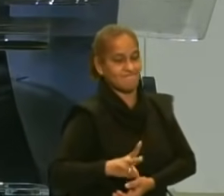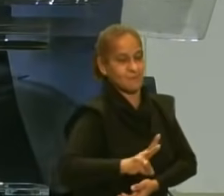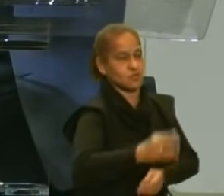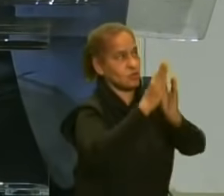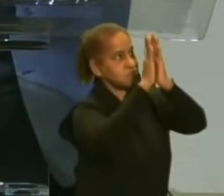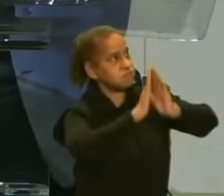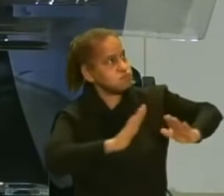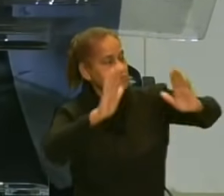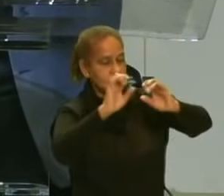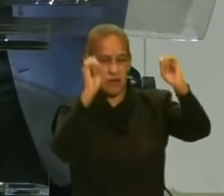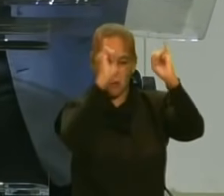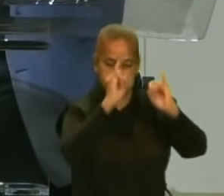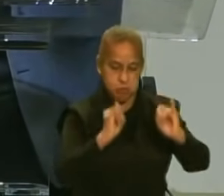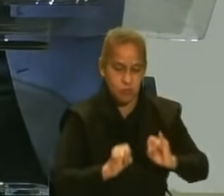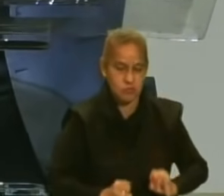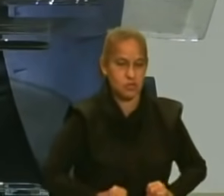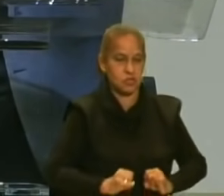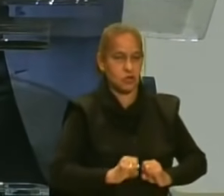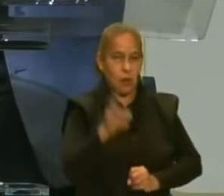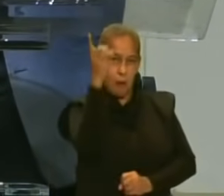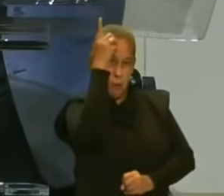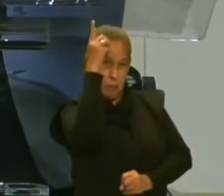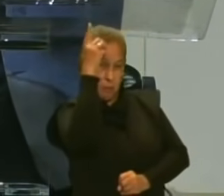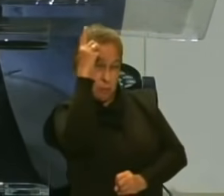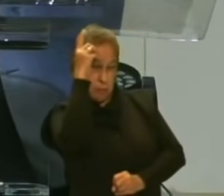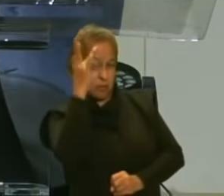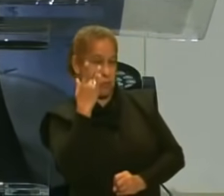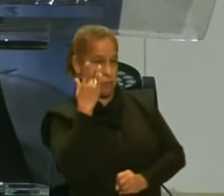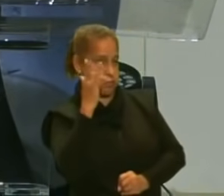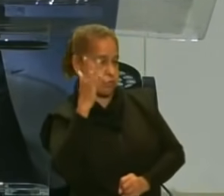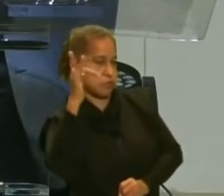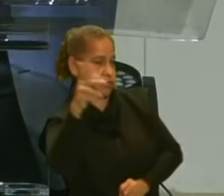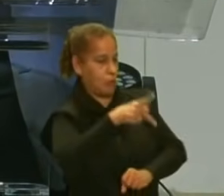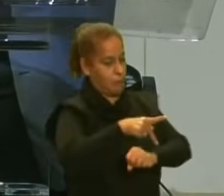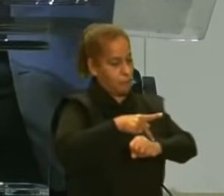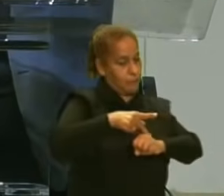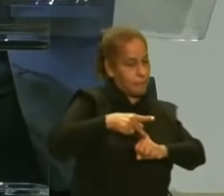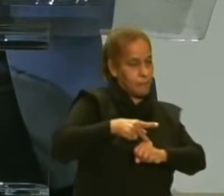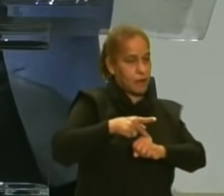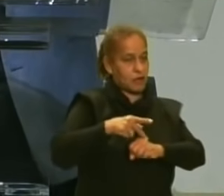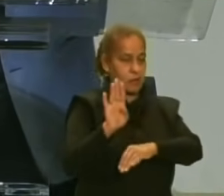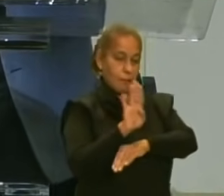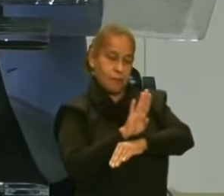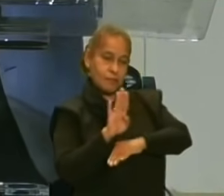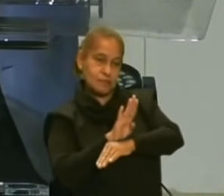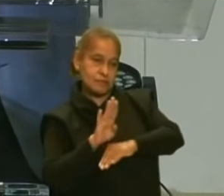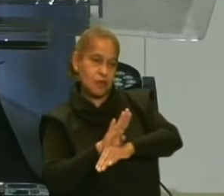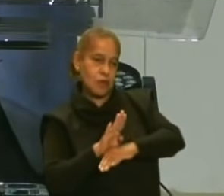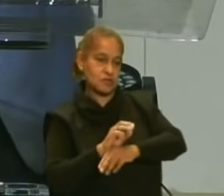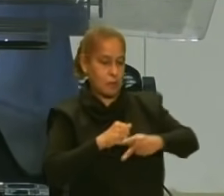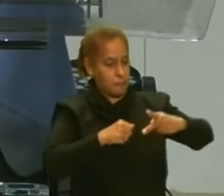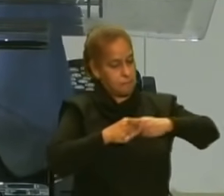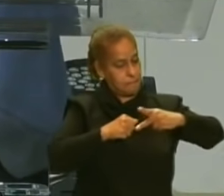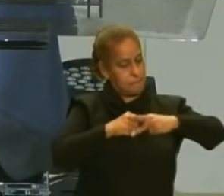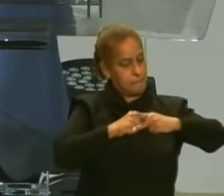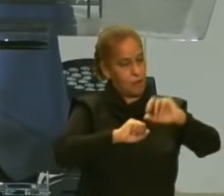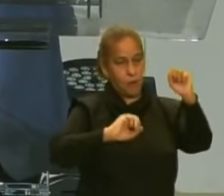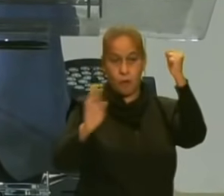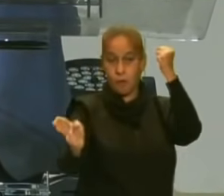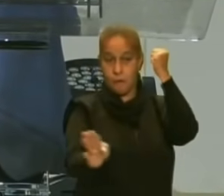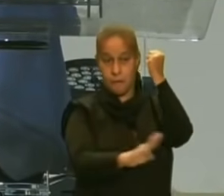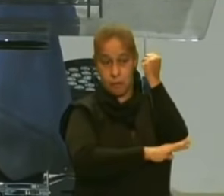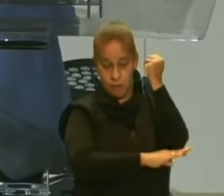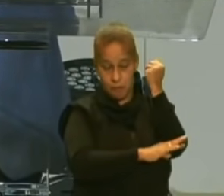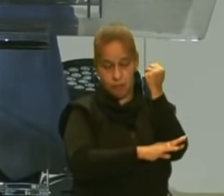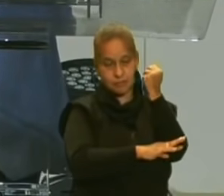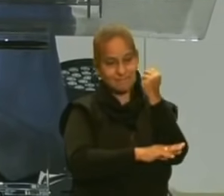os ídolos de ouro, prata, bronze, pedra, madeira, ídolos que não podem ver, nem ouvir, nem andar. E também